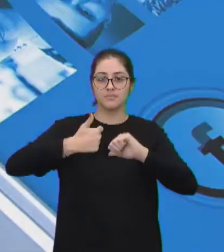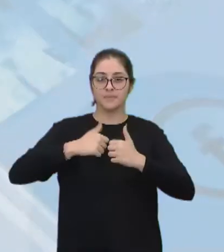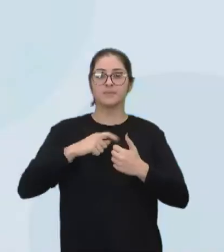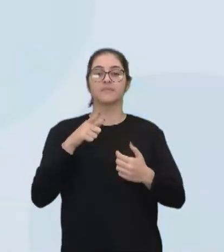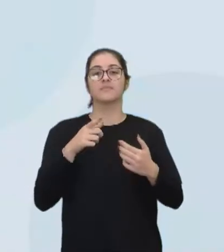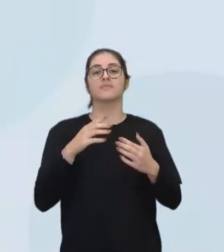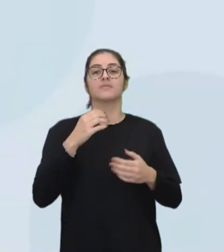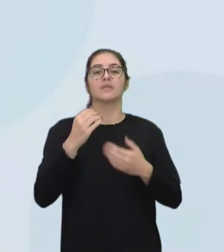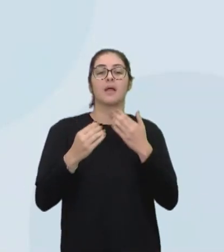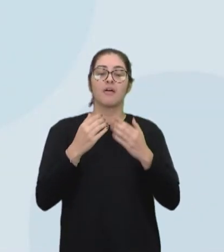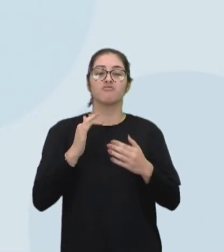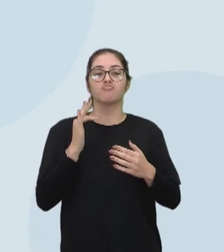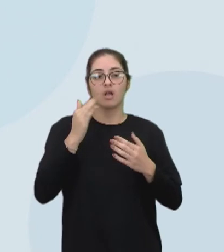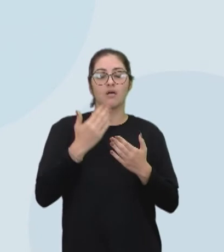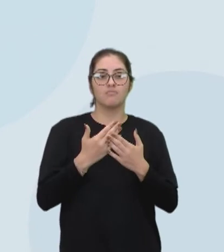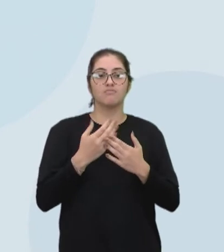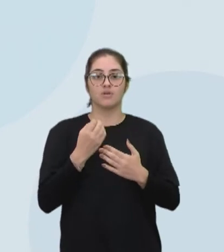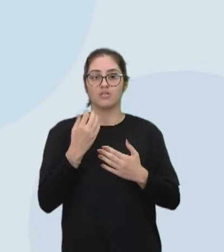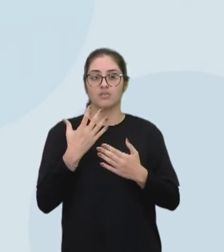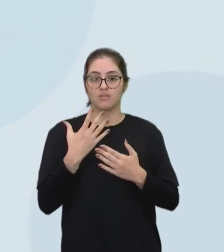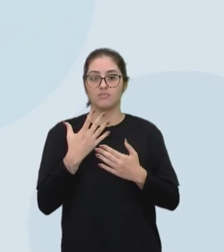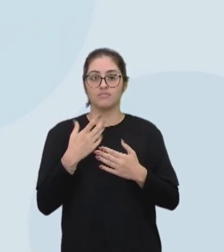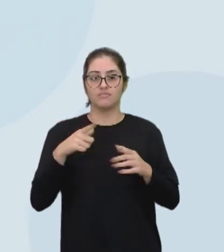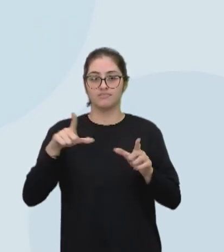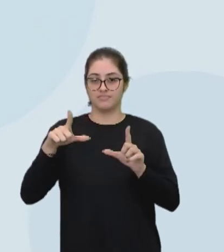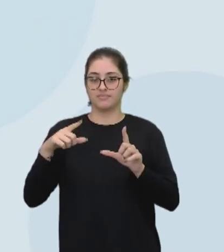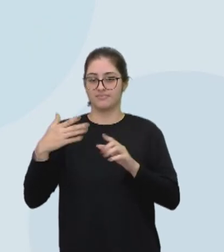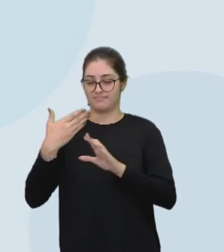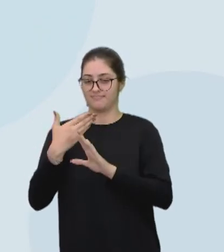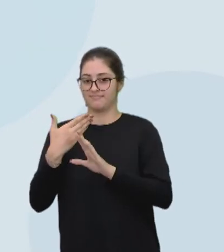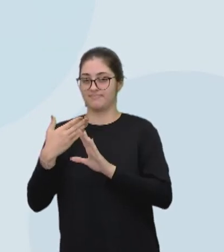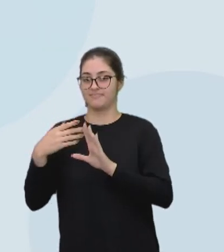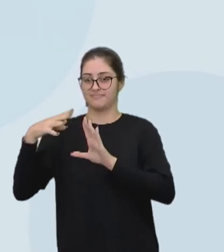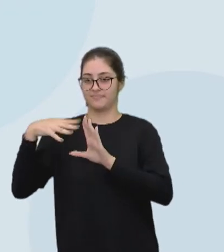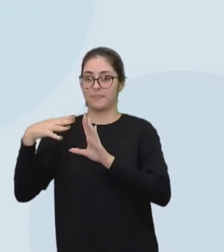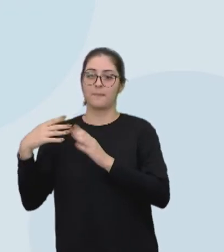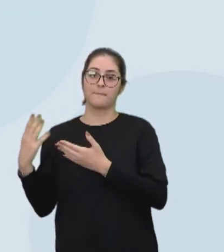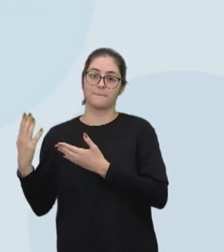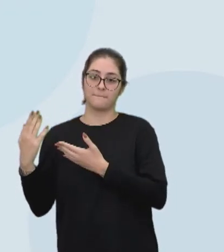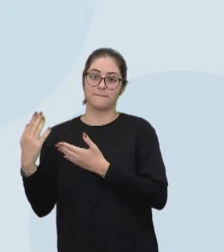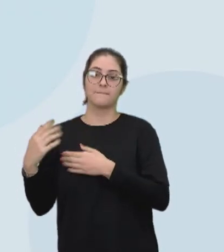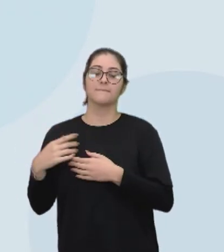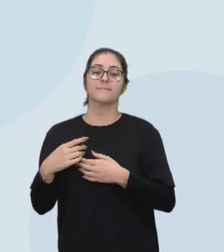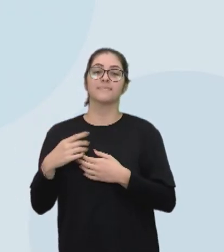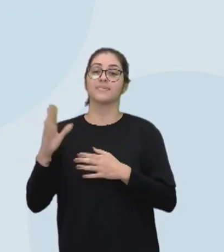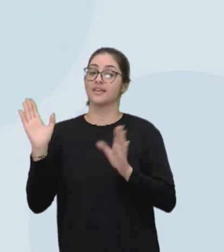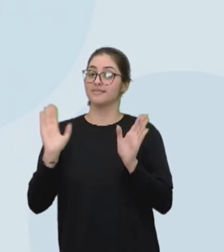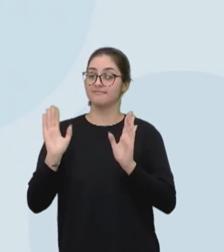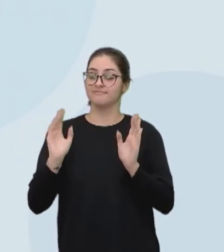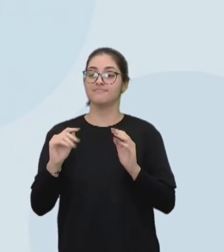sempre mais interessante, né? Que a gente possa contribuir com o aprendizado de vocês. Até a